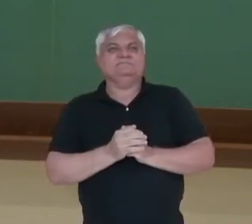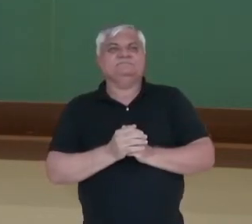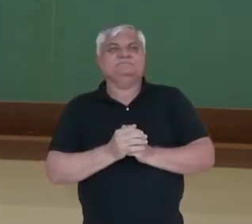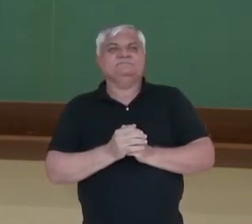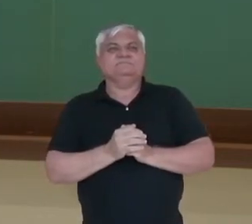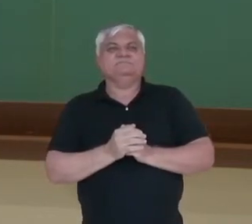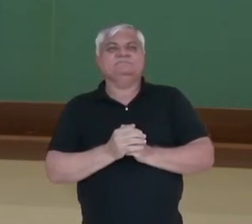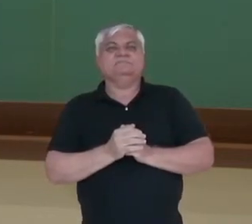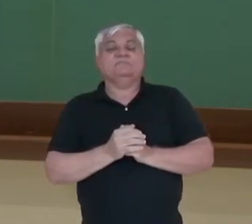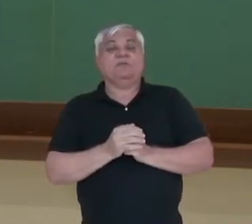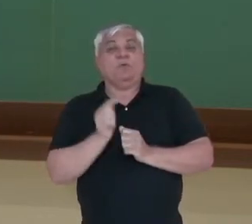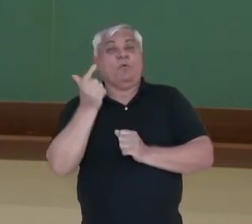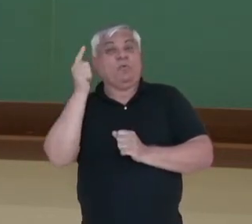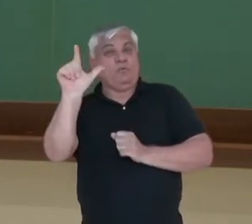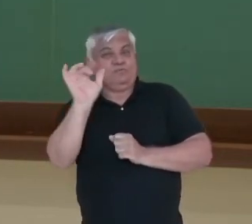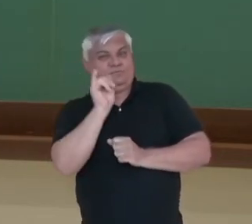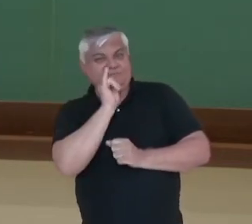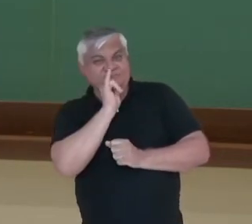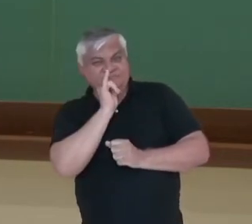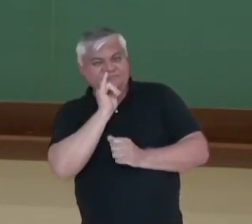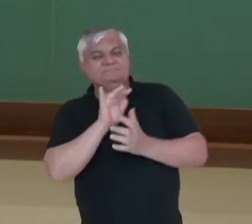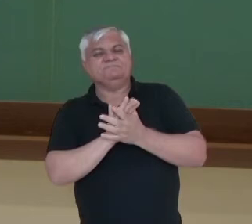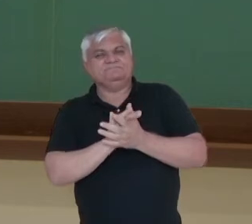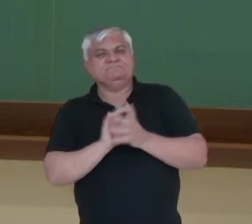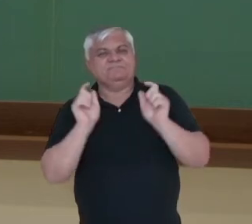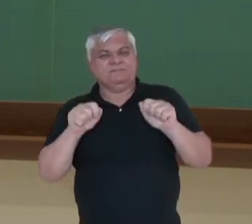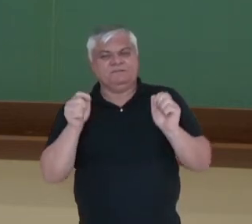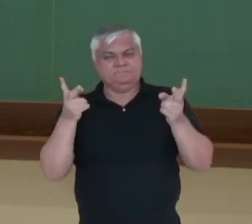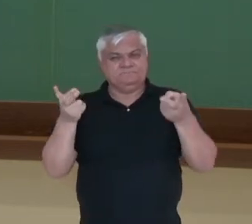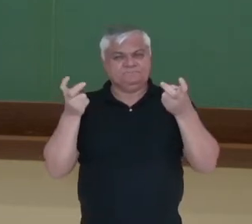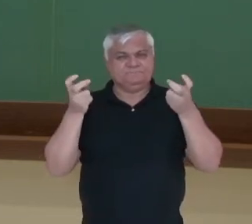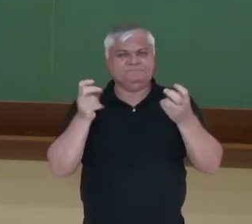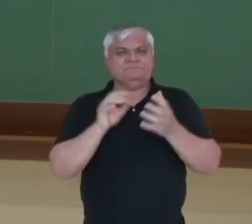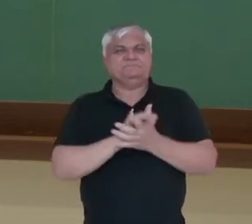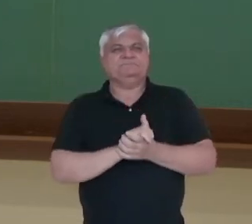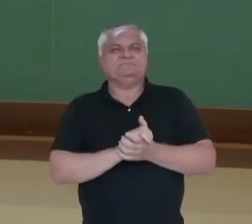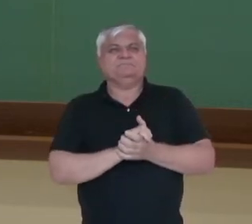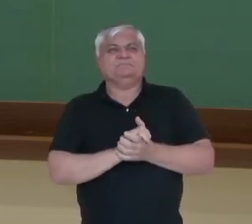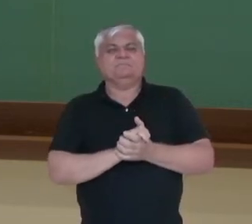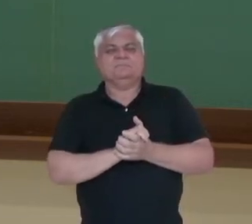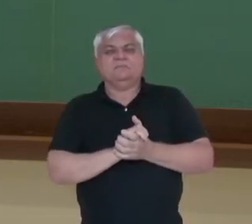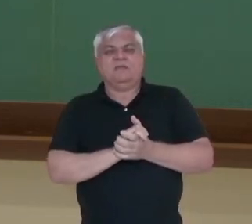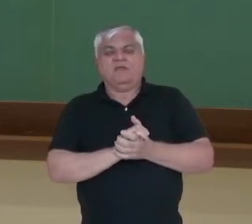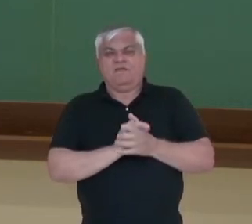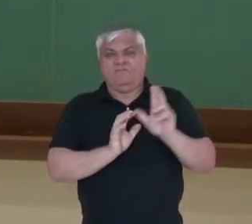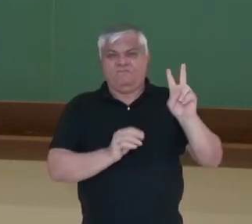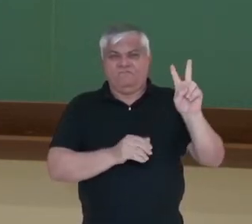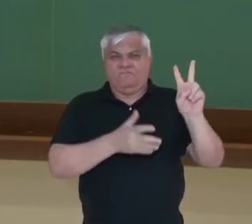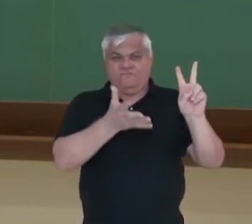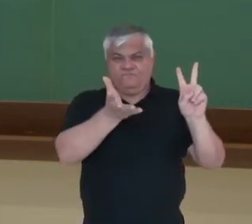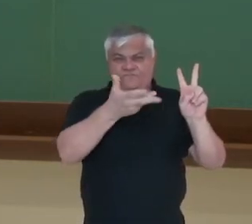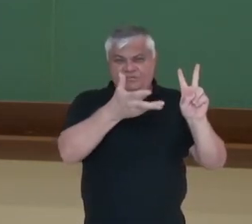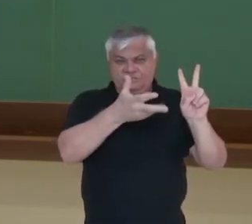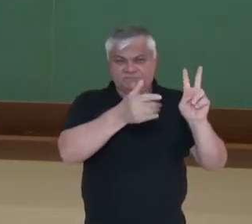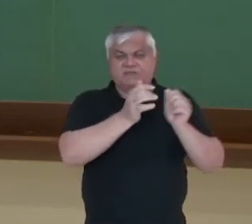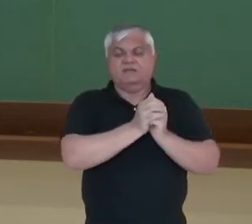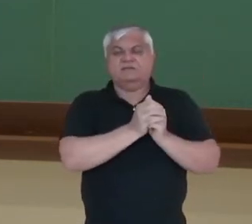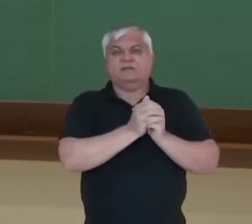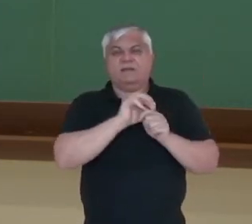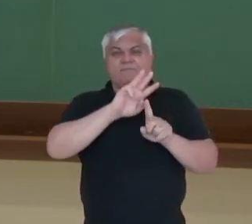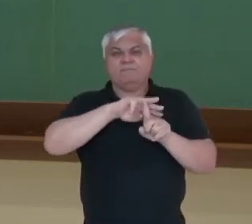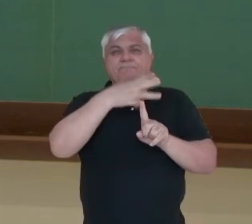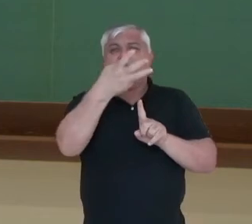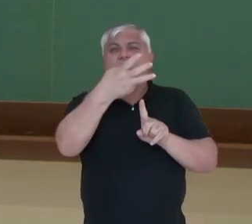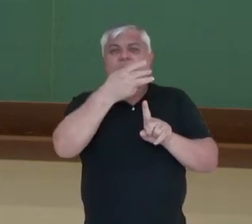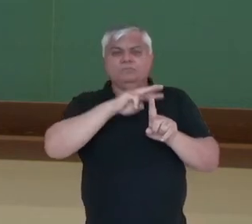vamos lá, outra situação que nós podemos observar, olha lá, a velocidade, quando ela